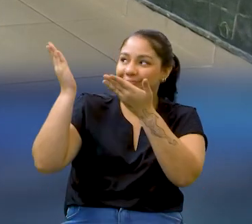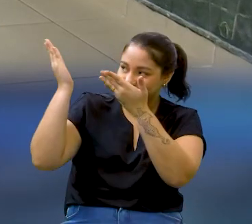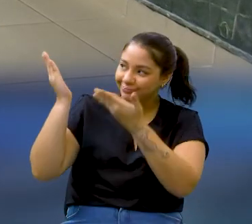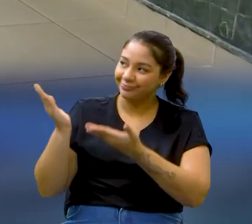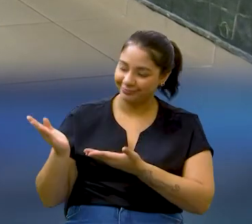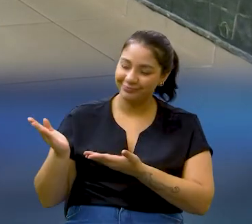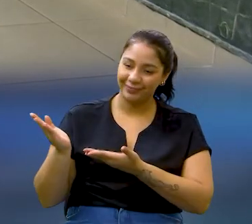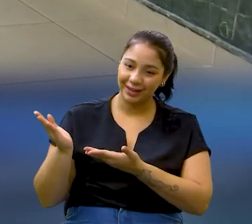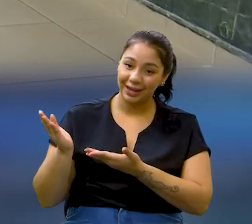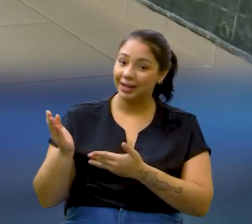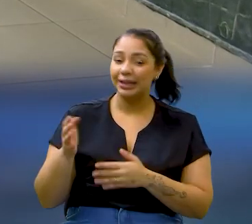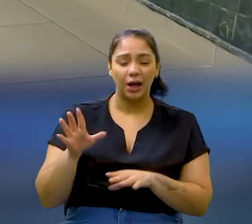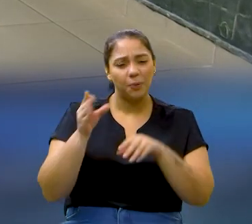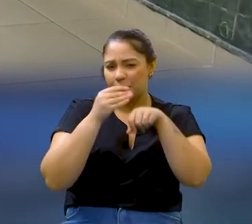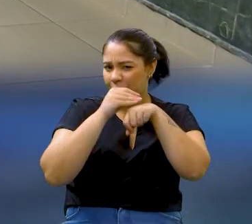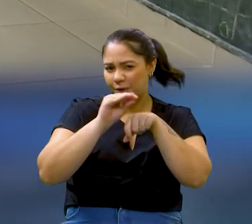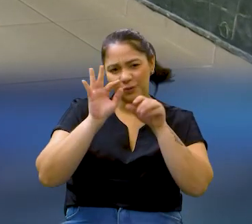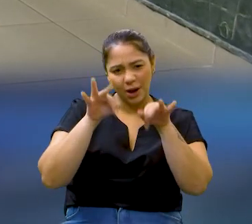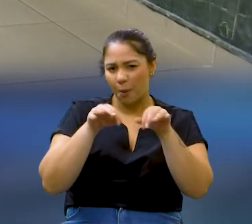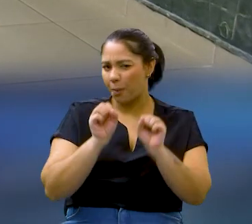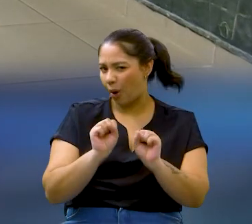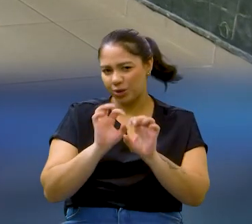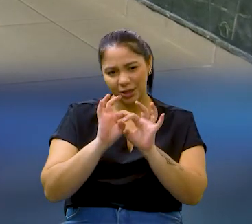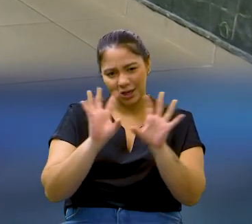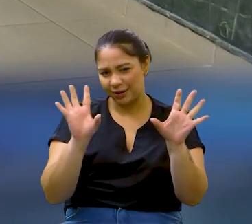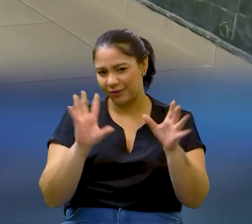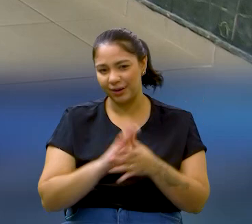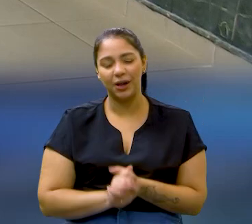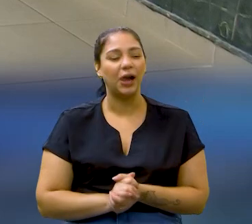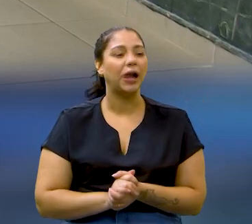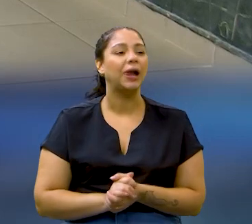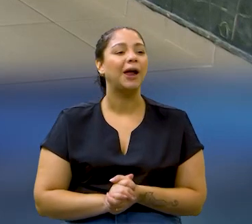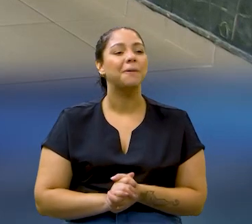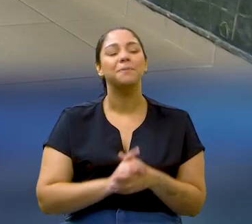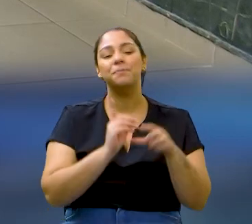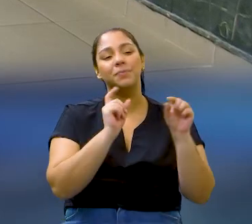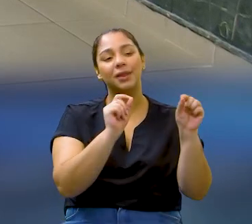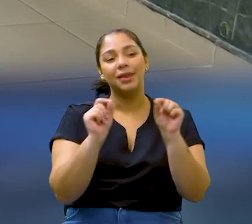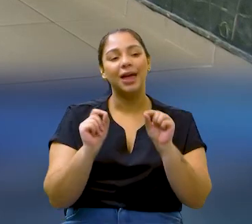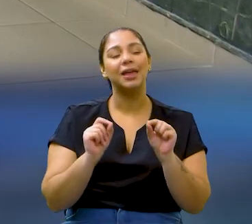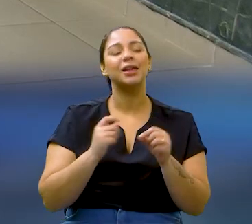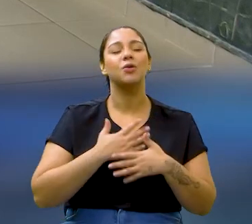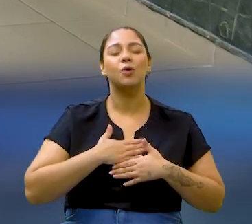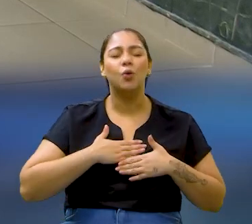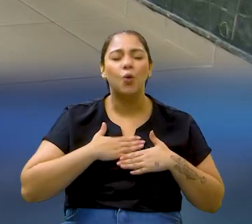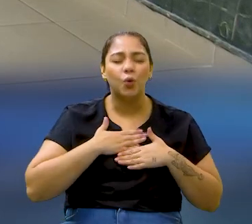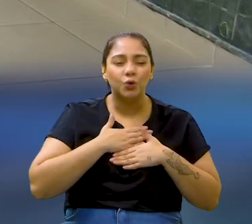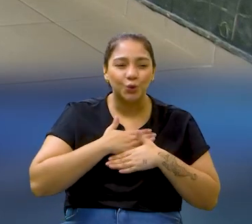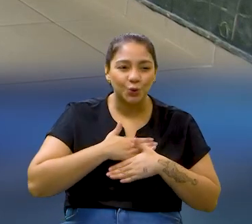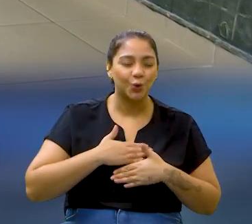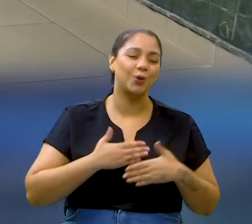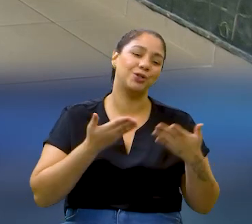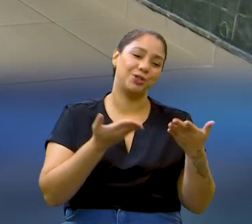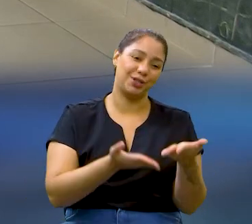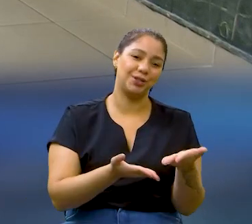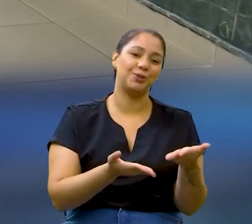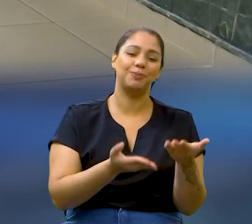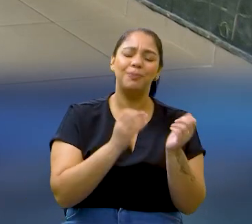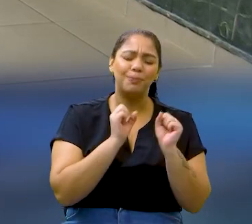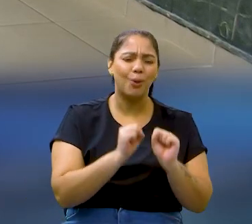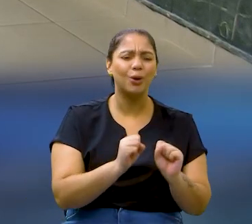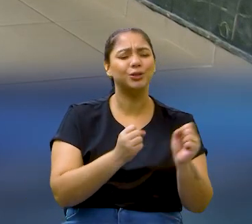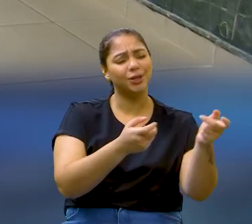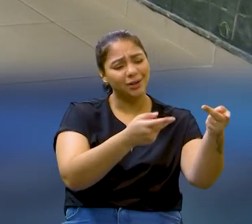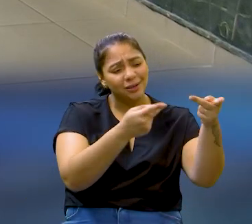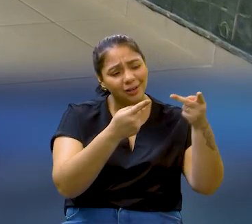na tela. Se você quiser, o recado que você quiser pode dar. Sim. Quem se apaixonou por essa causa como